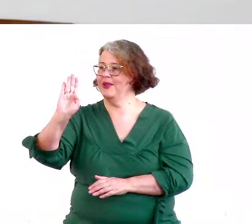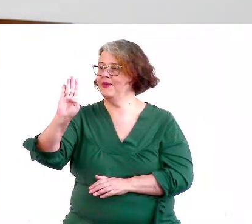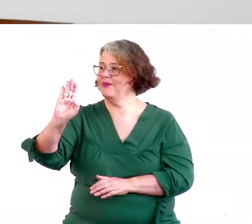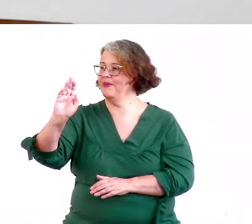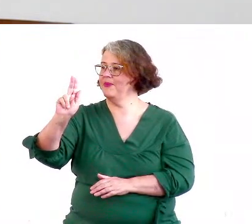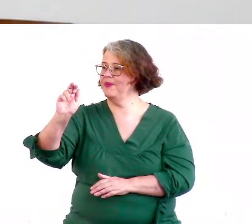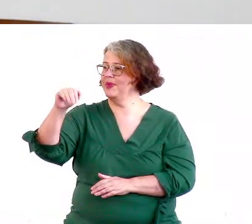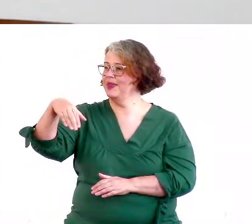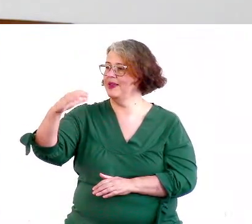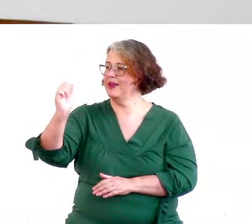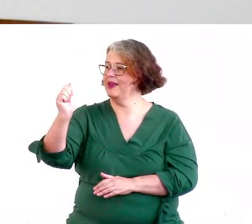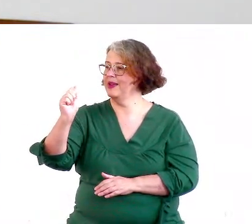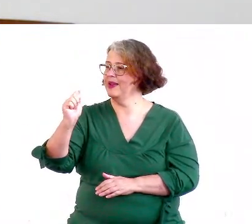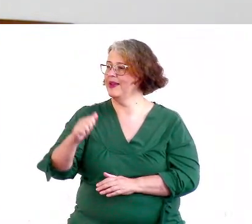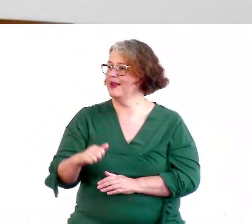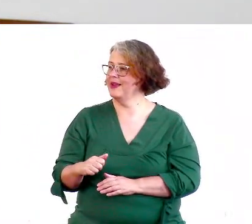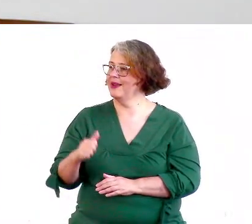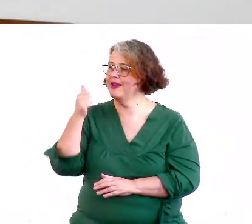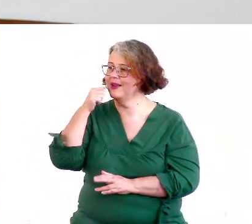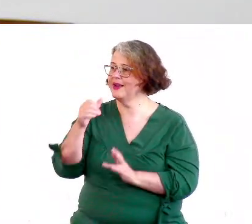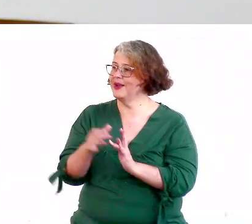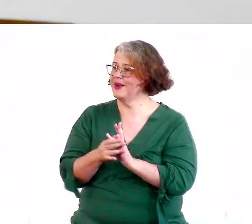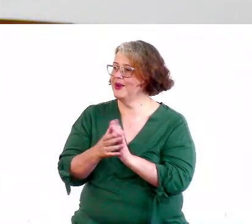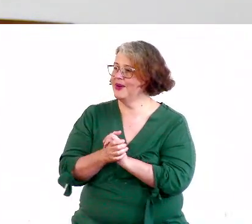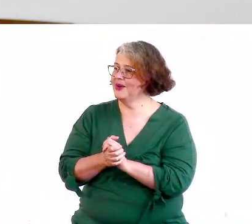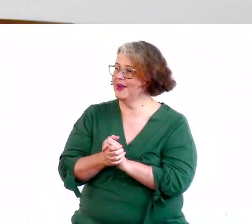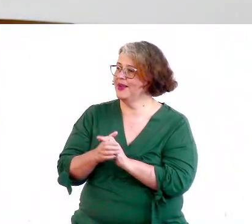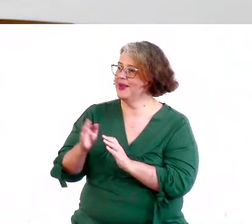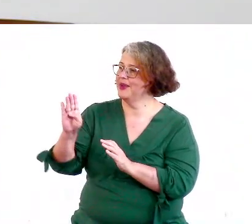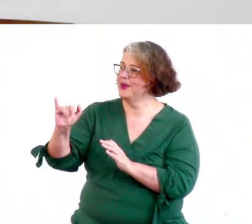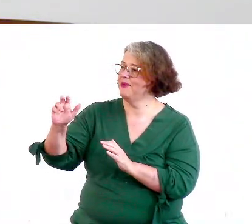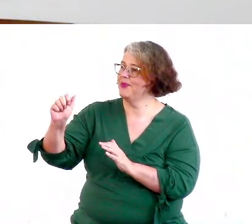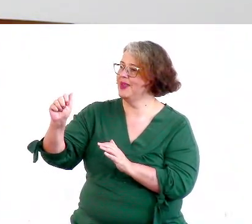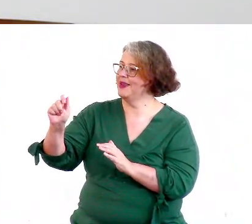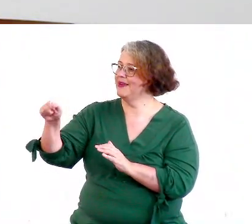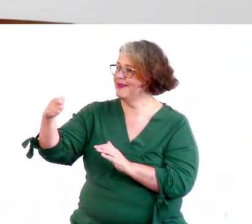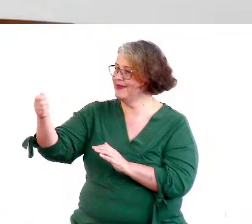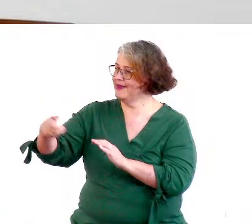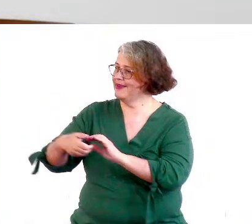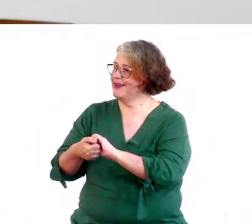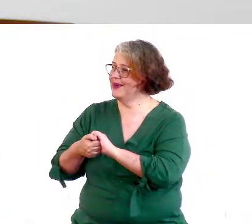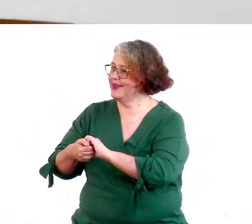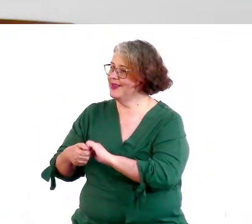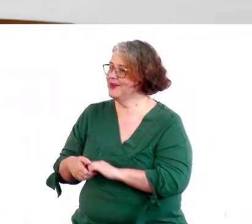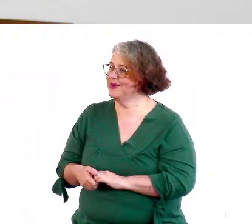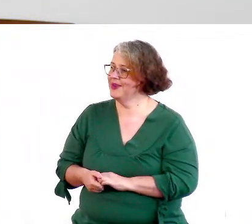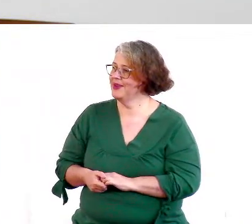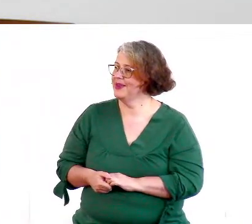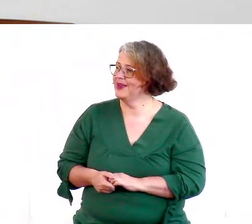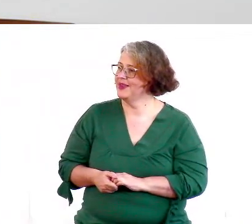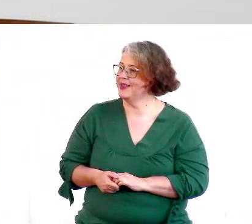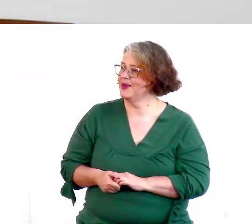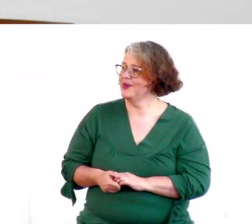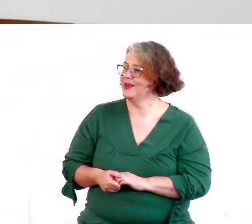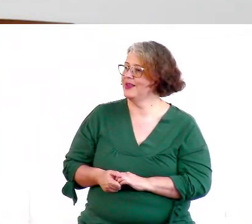da Bia, Marli e Bianca, mãe e irmã da Bia. Que bom tê-las conosco. Santa Catarina,